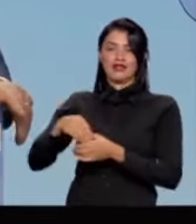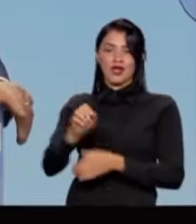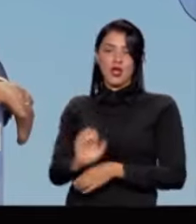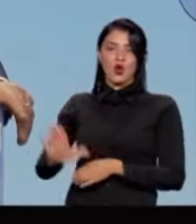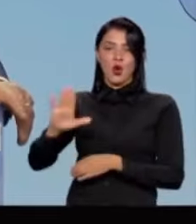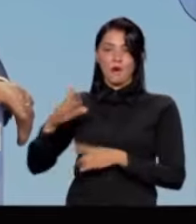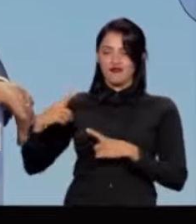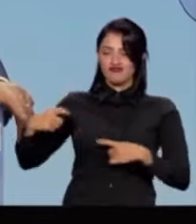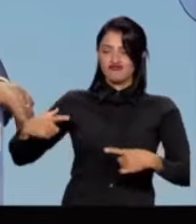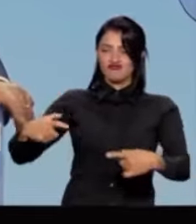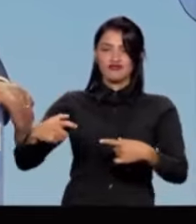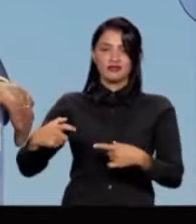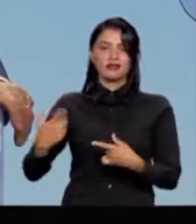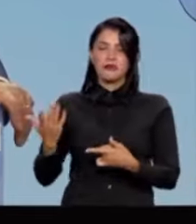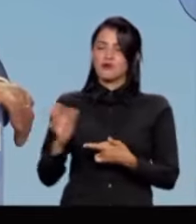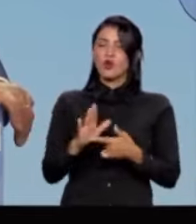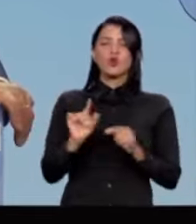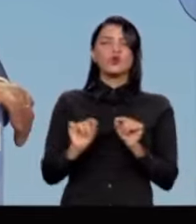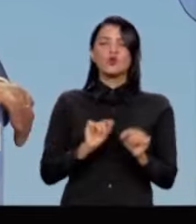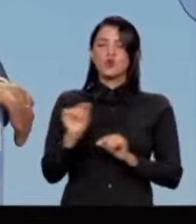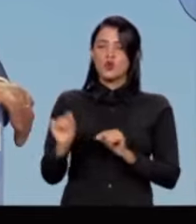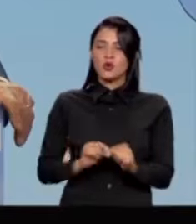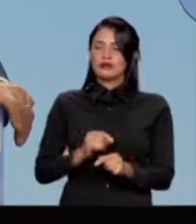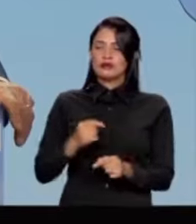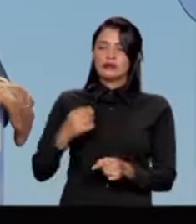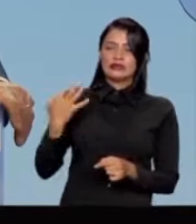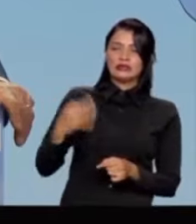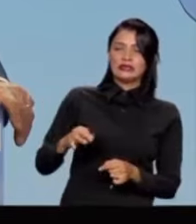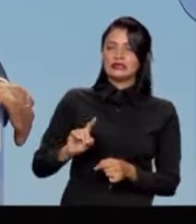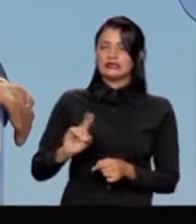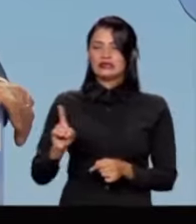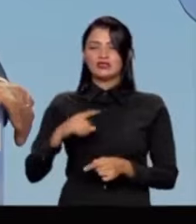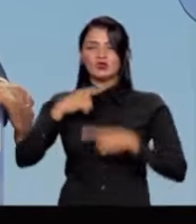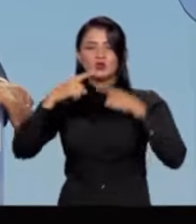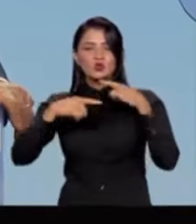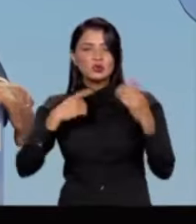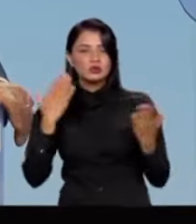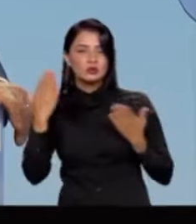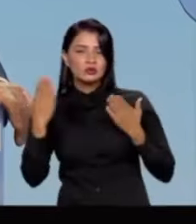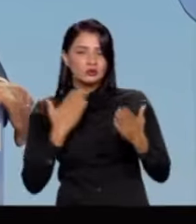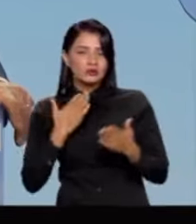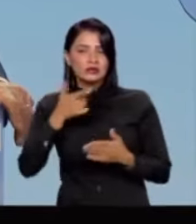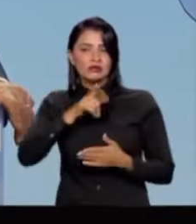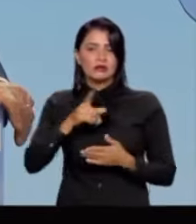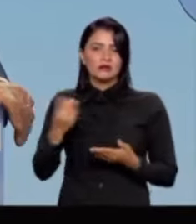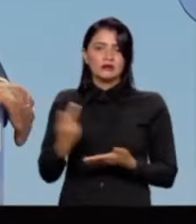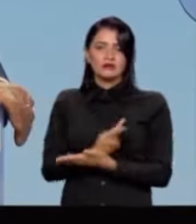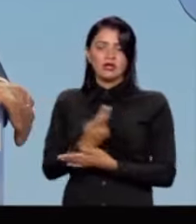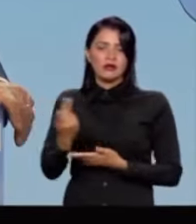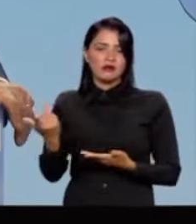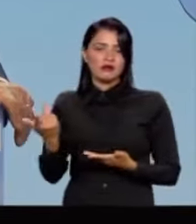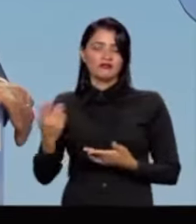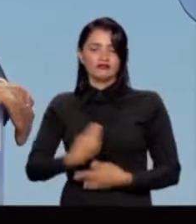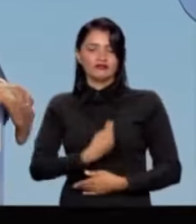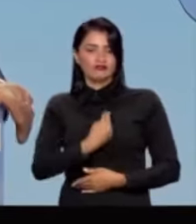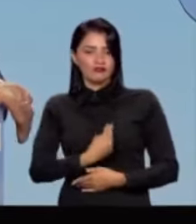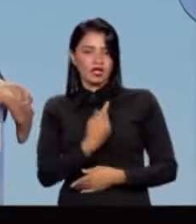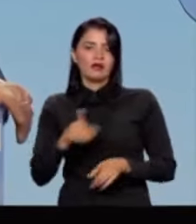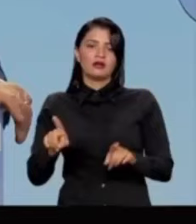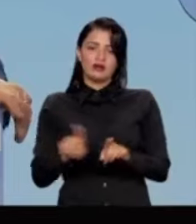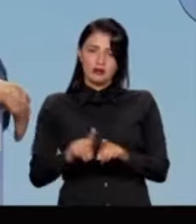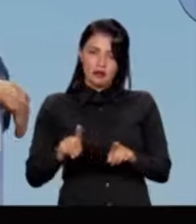lança sobre o mundo o manto da incerteza e canaliza para fins bélicos recursos até